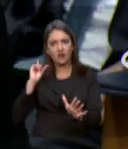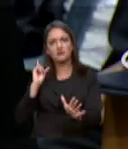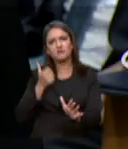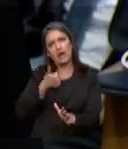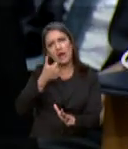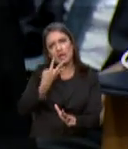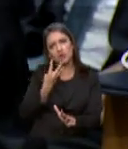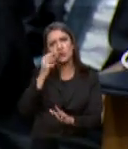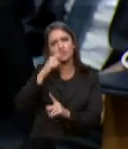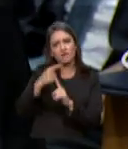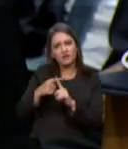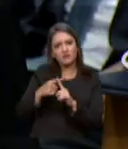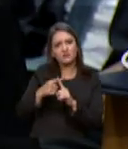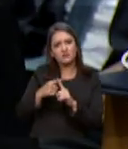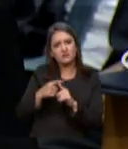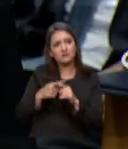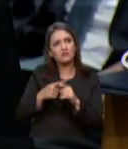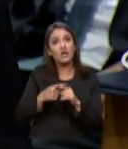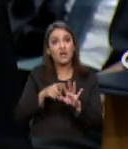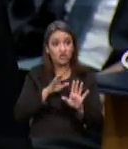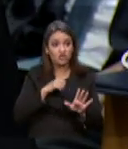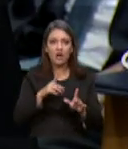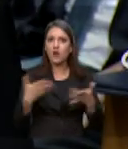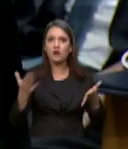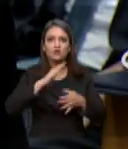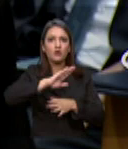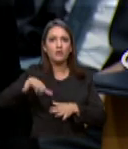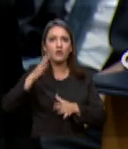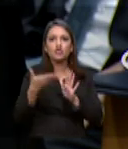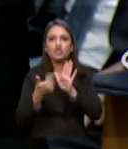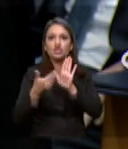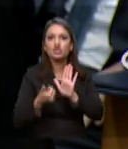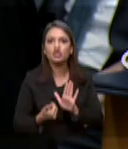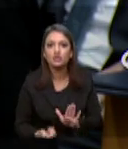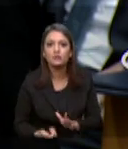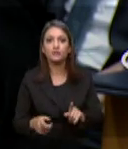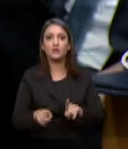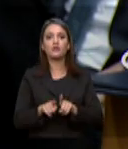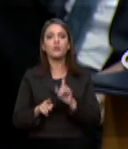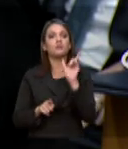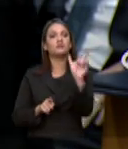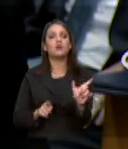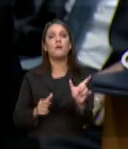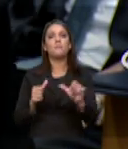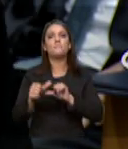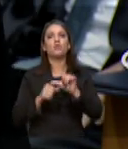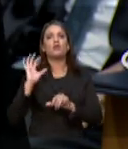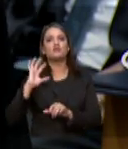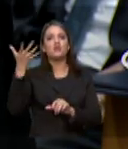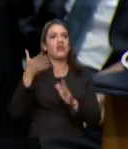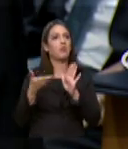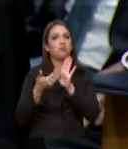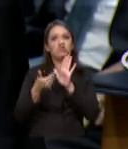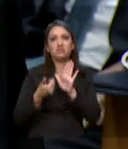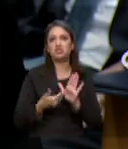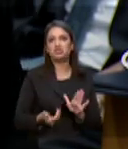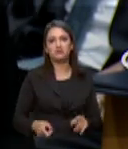anterior, simplesmente foi eliminada. Assim como também foi eliminada a expressão mudança do clima.